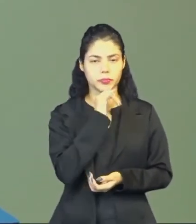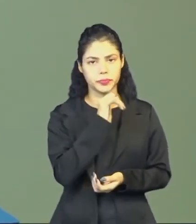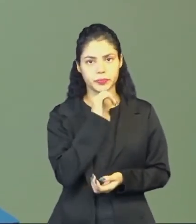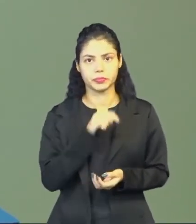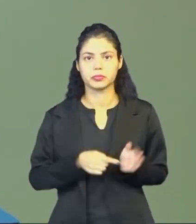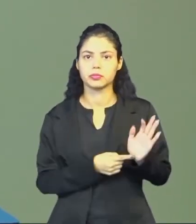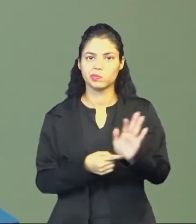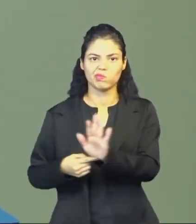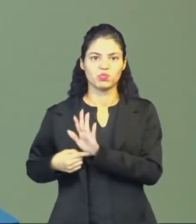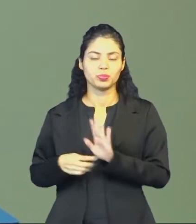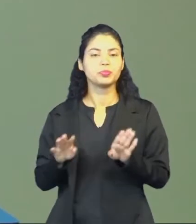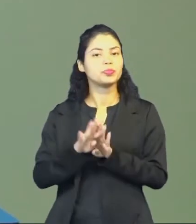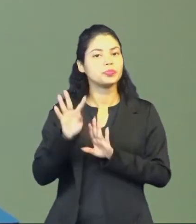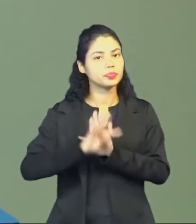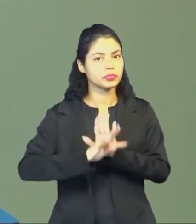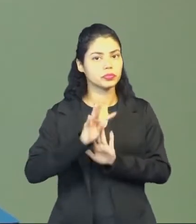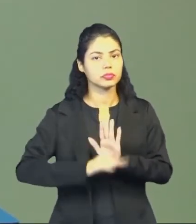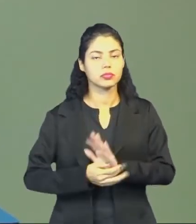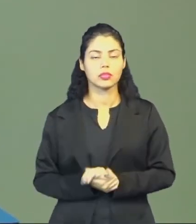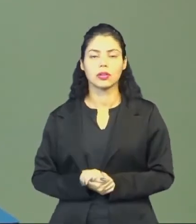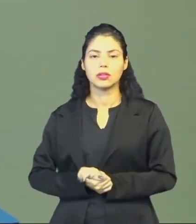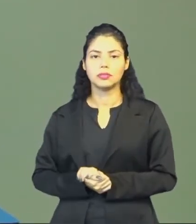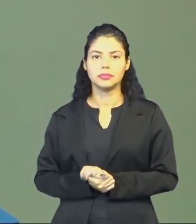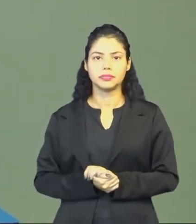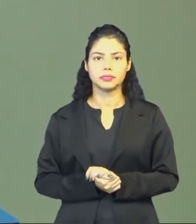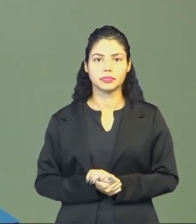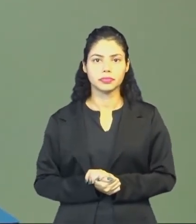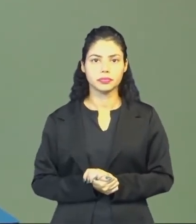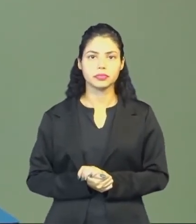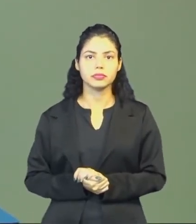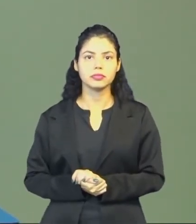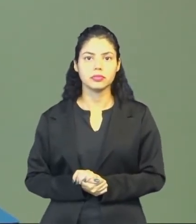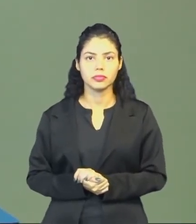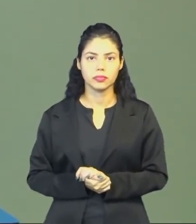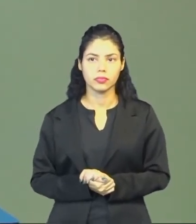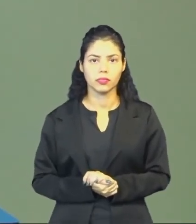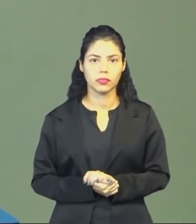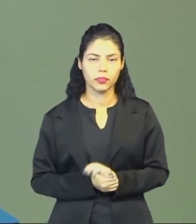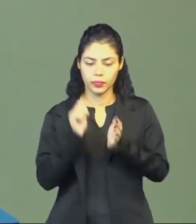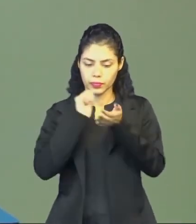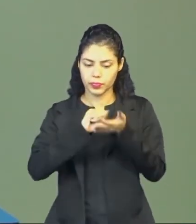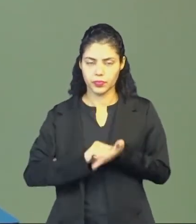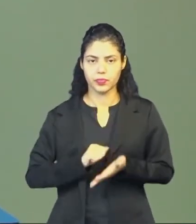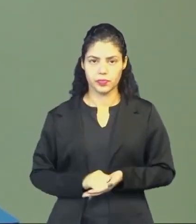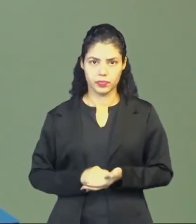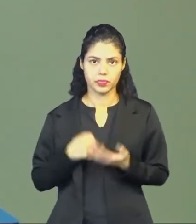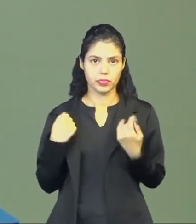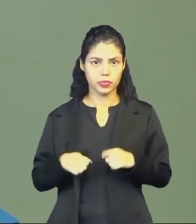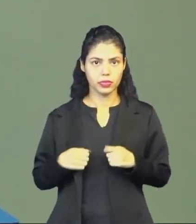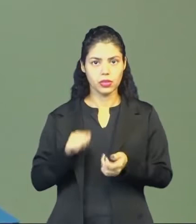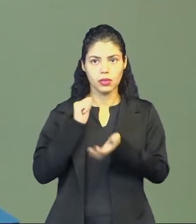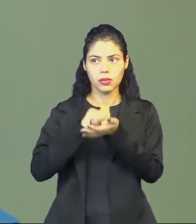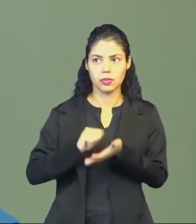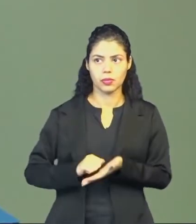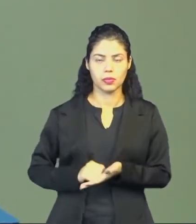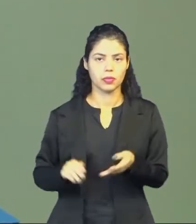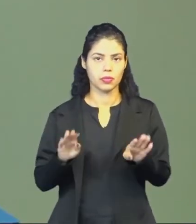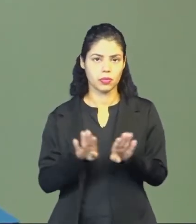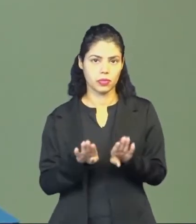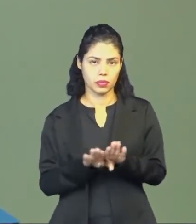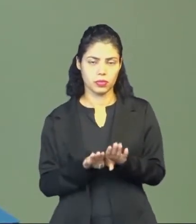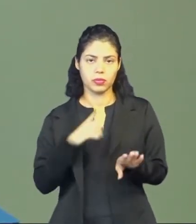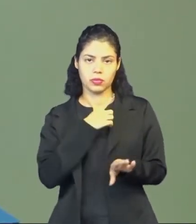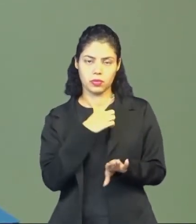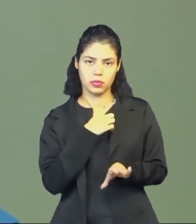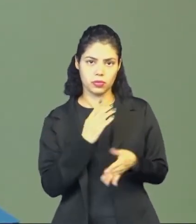vou dar para vocês sobre um texto que a tipologia dele é prescrever. Ele prescreve algo, tá?